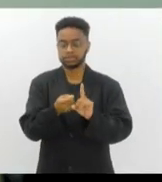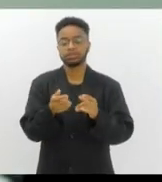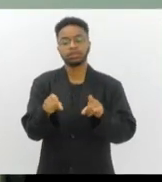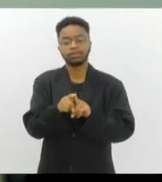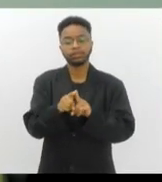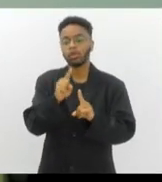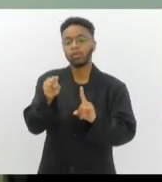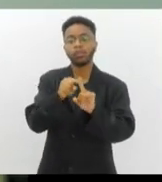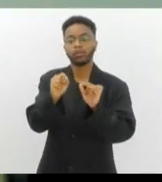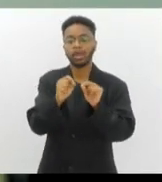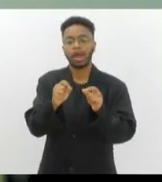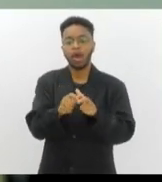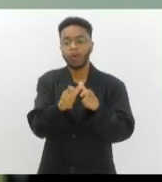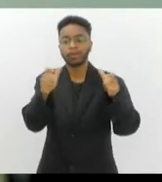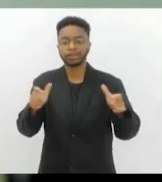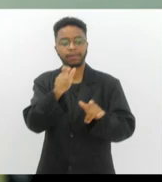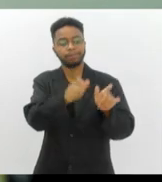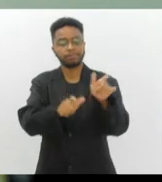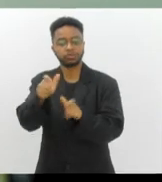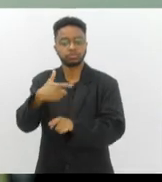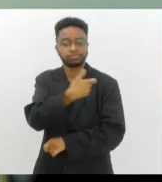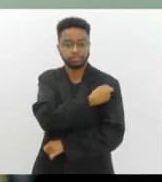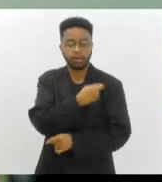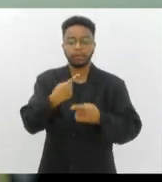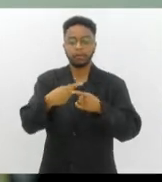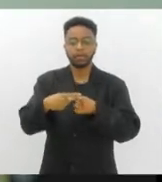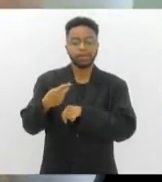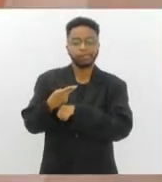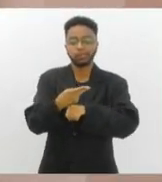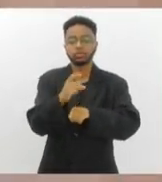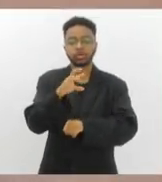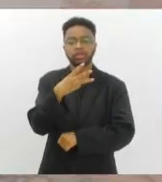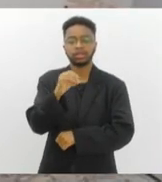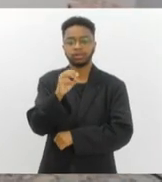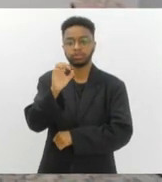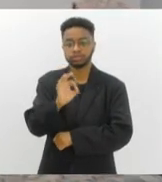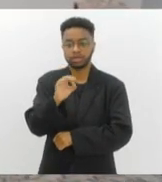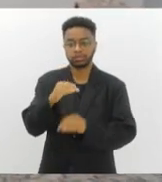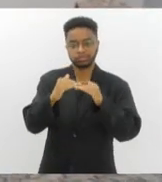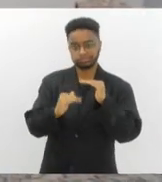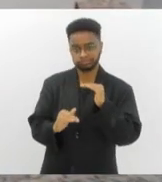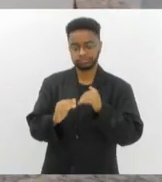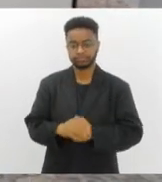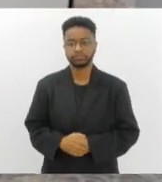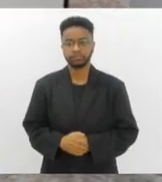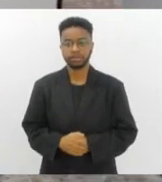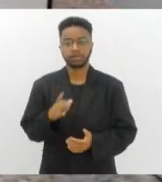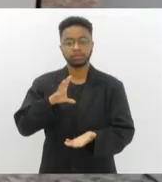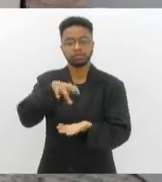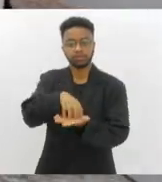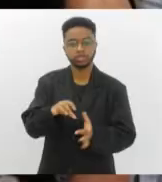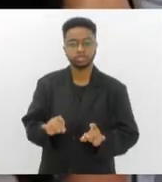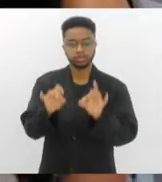alcance da vacina, já que a procura ficou abaixo de 30% do público-alvo. O Ambulatório Médico de Especialidade